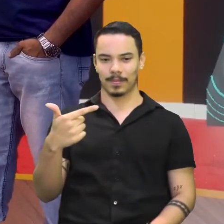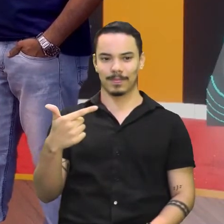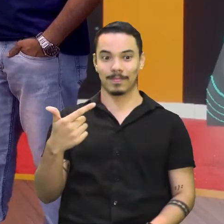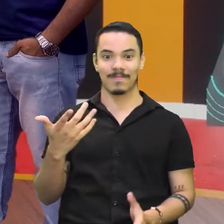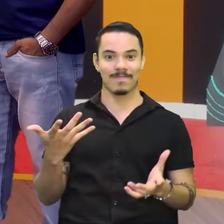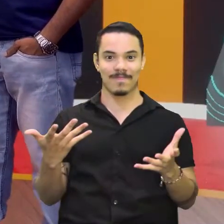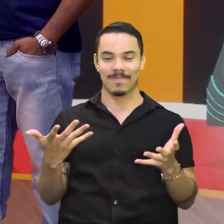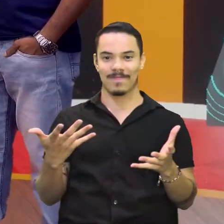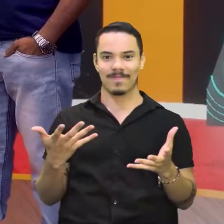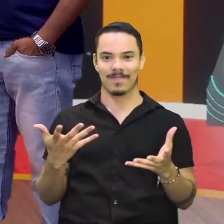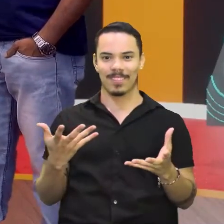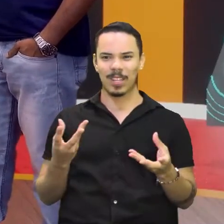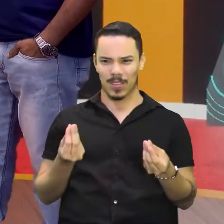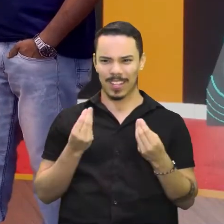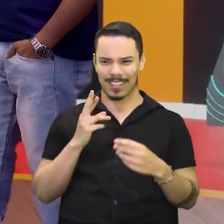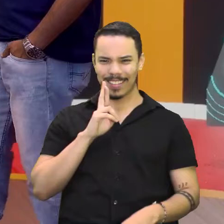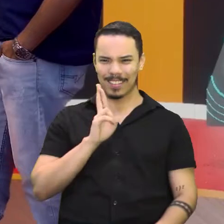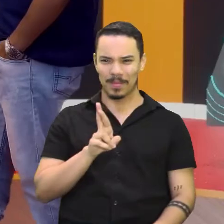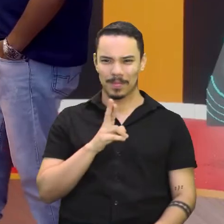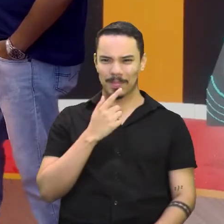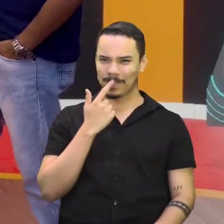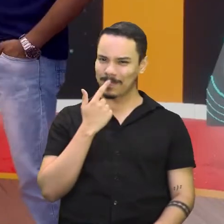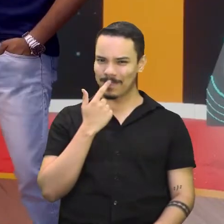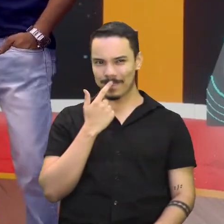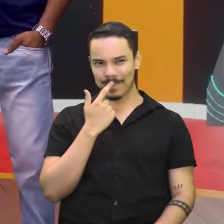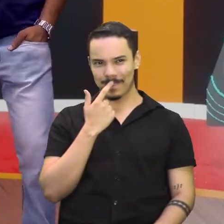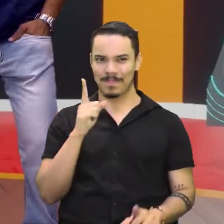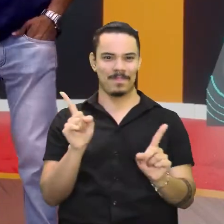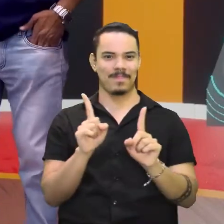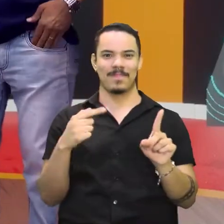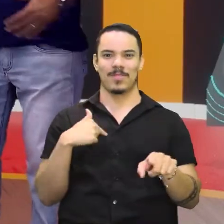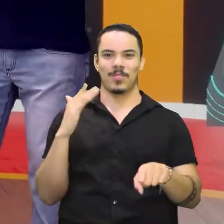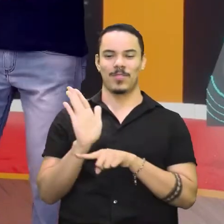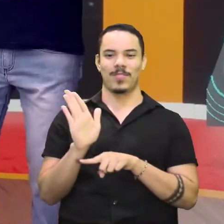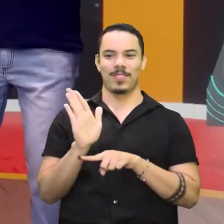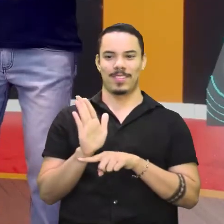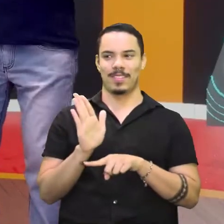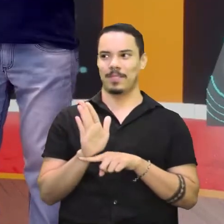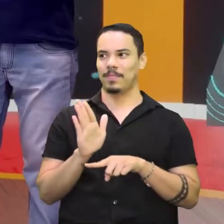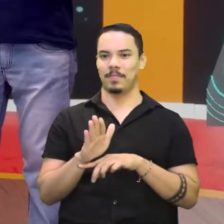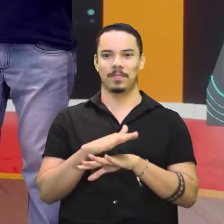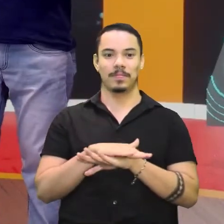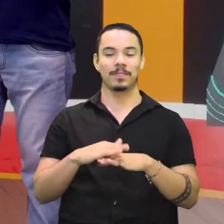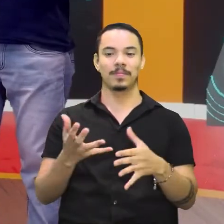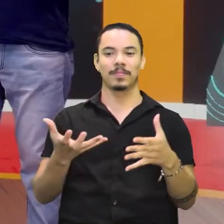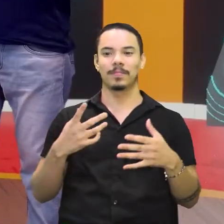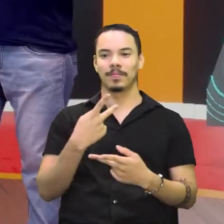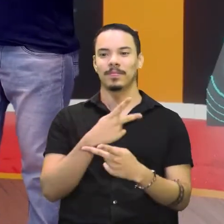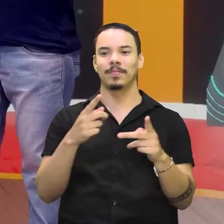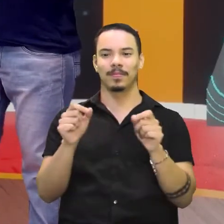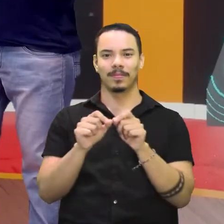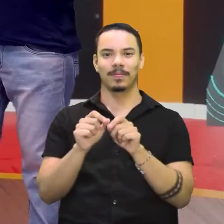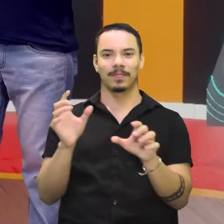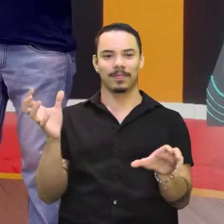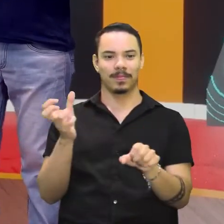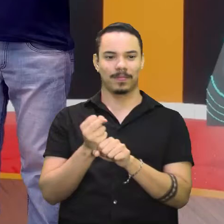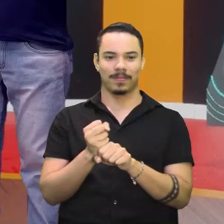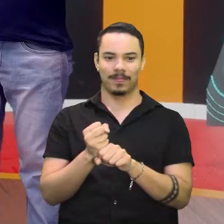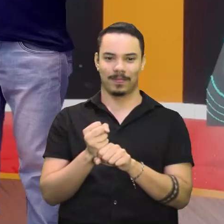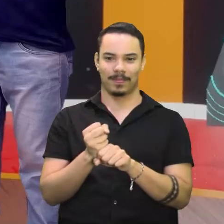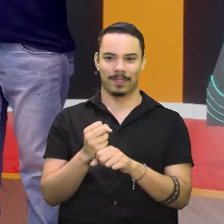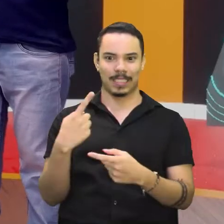Tá querendo dar a resposta já? Eu não, tô só ajudando eles. Tá só ajudando Porque ele. eu quero que eles façam a conta, porque eles não estão ali,